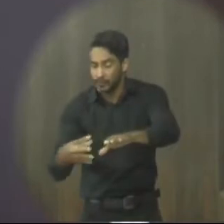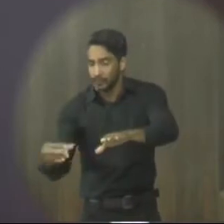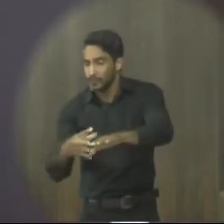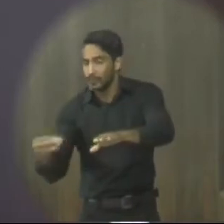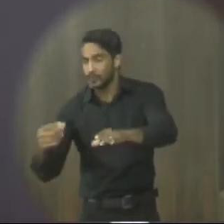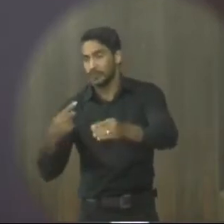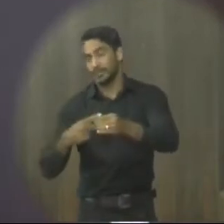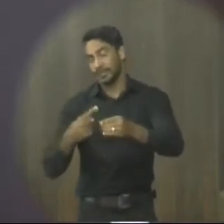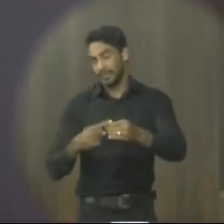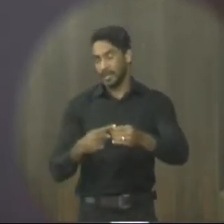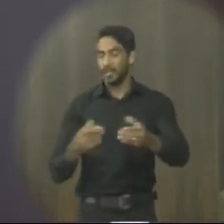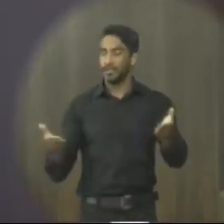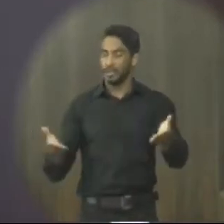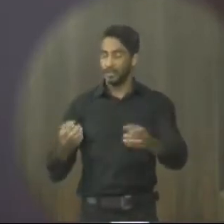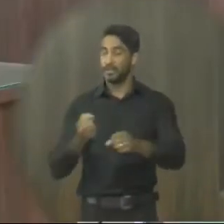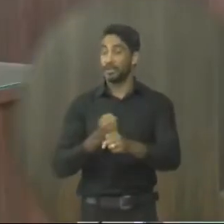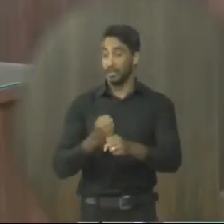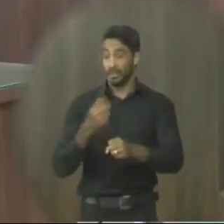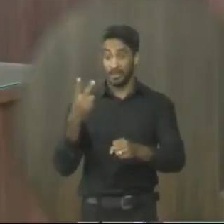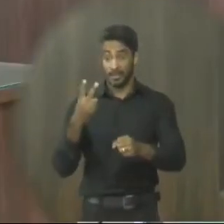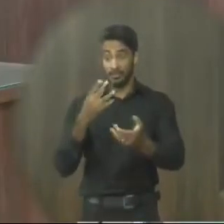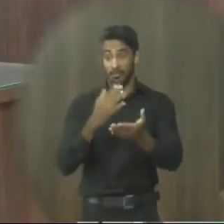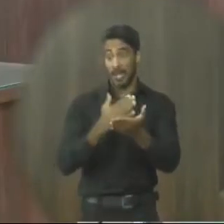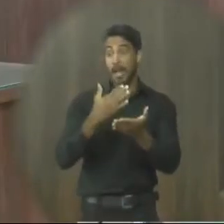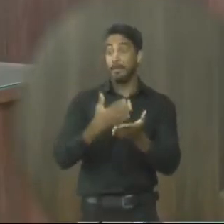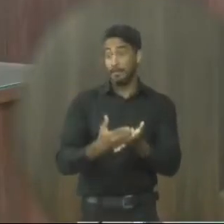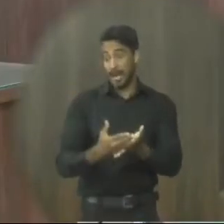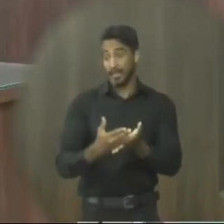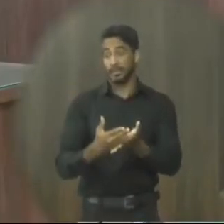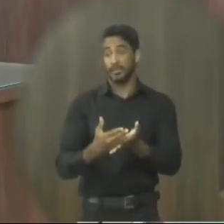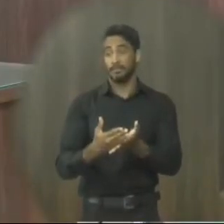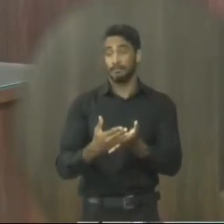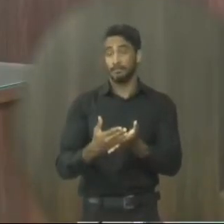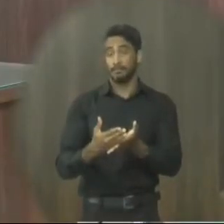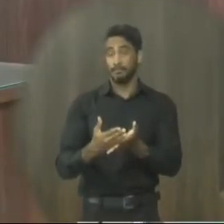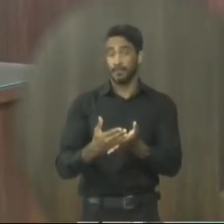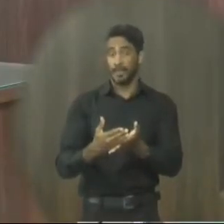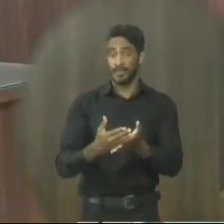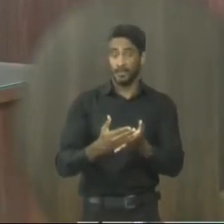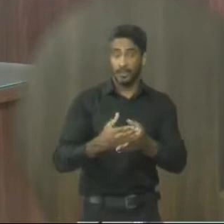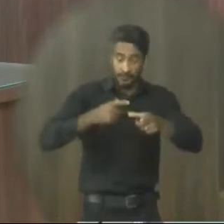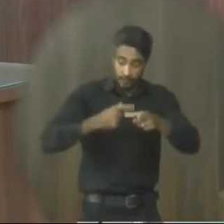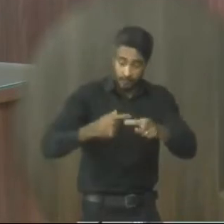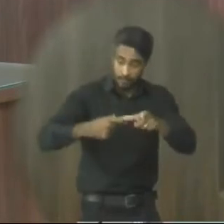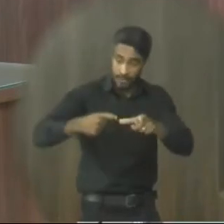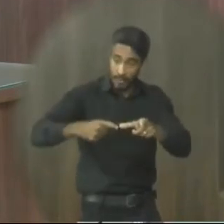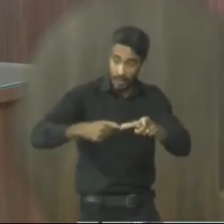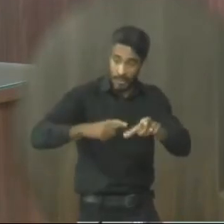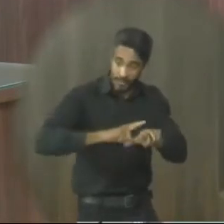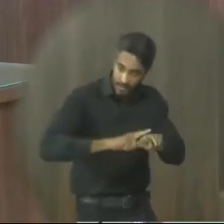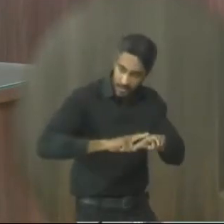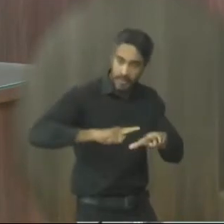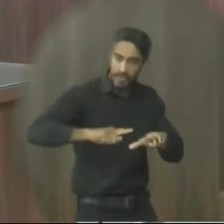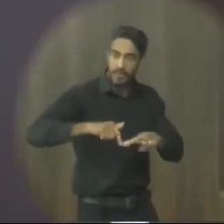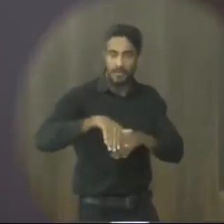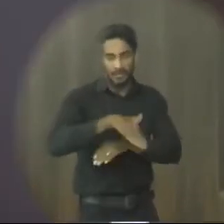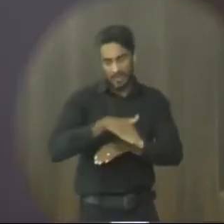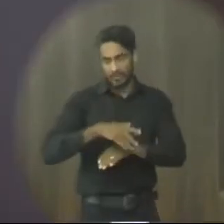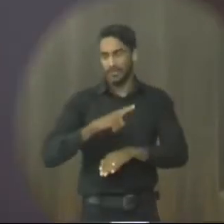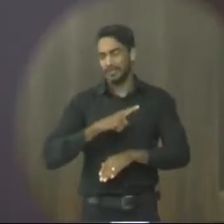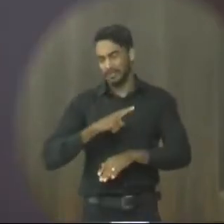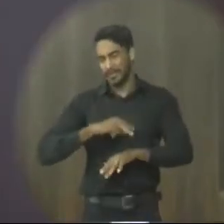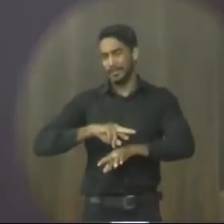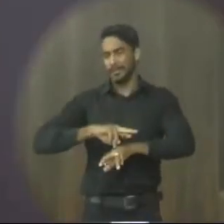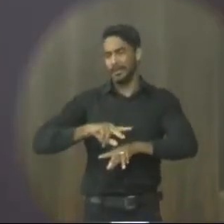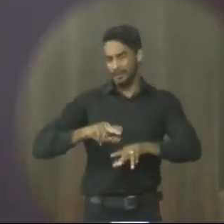vamos soltar ainda esse ano uma segunda etapa de pavimentações também em bloquetes. Então, são diversos investimentos